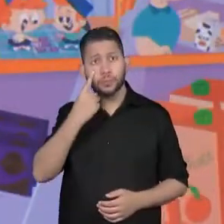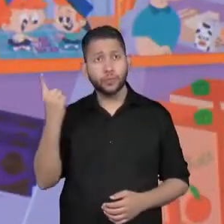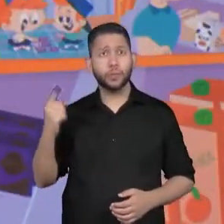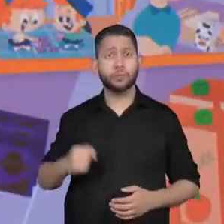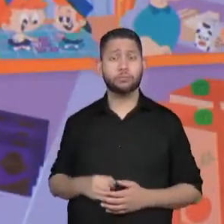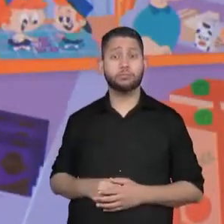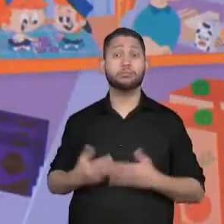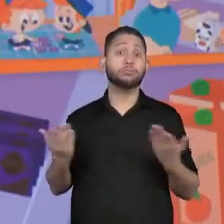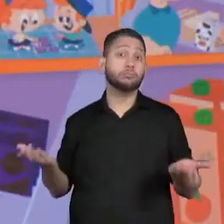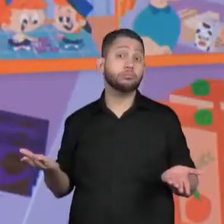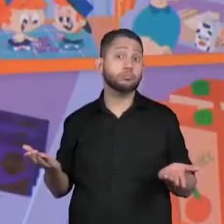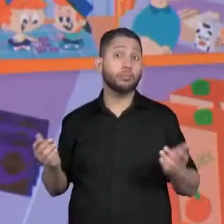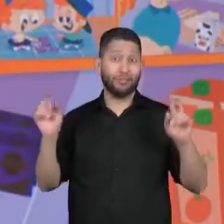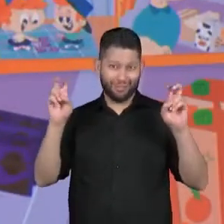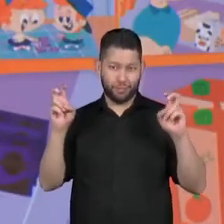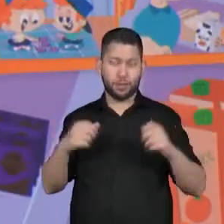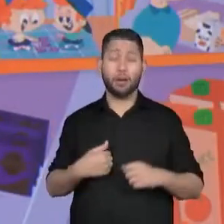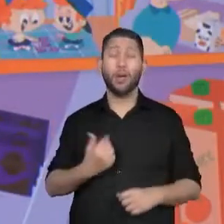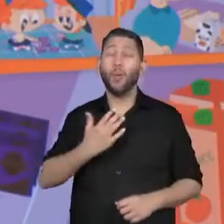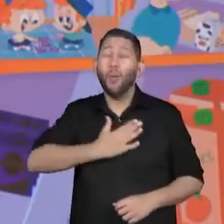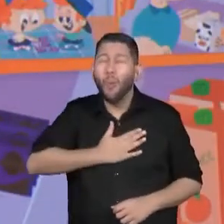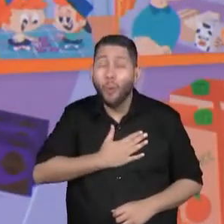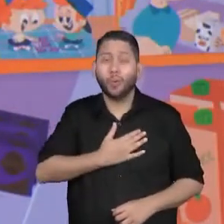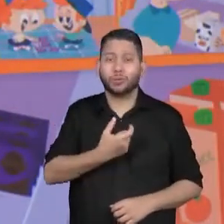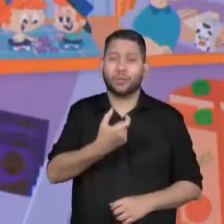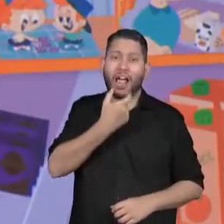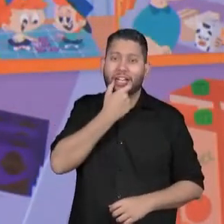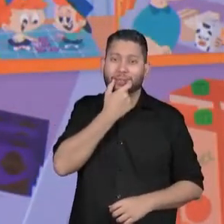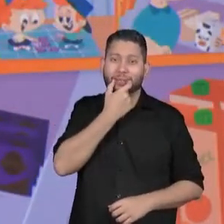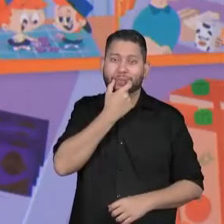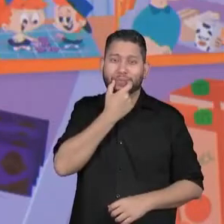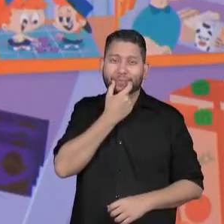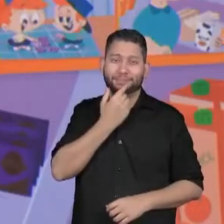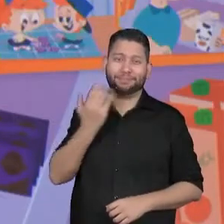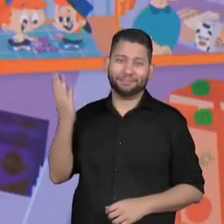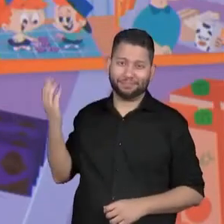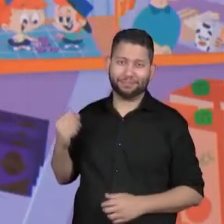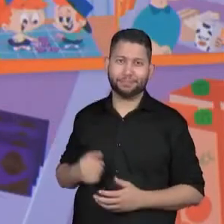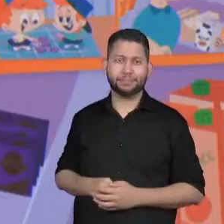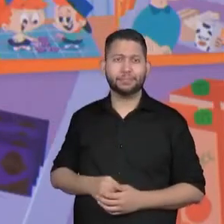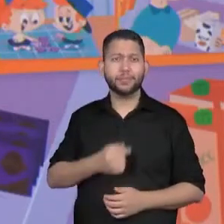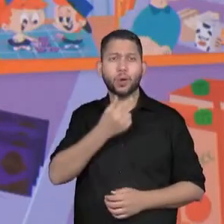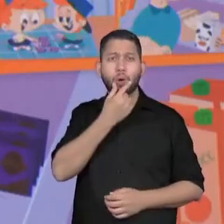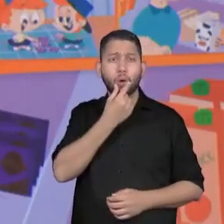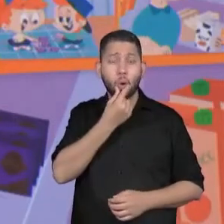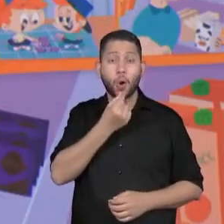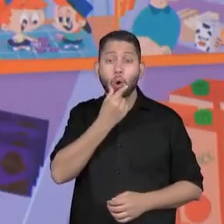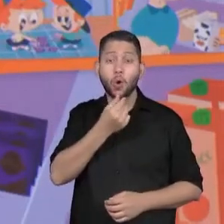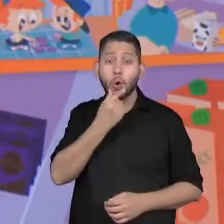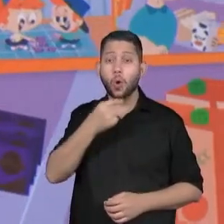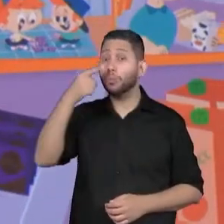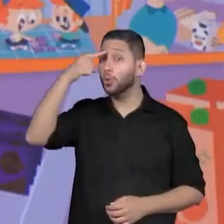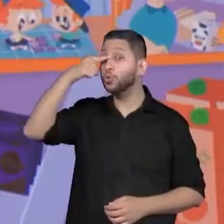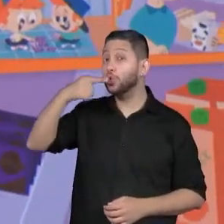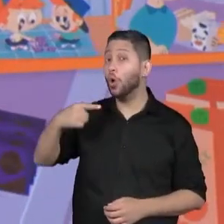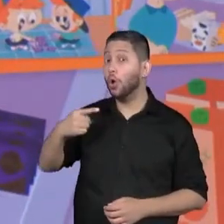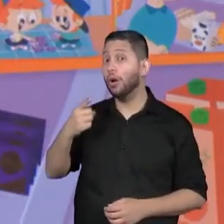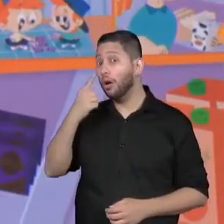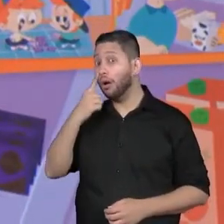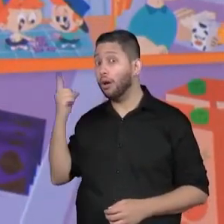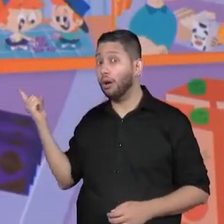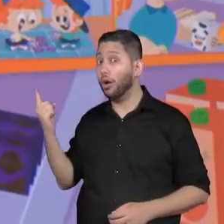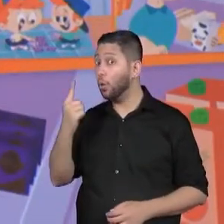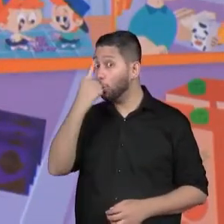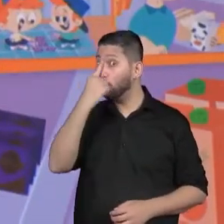de I like cookies, eu gosto de biscoitos. A gente tem o John, and he is at the supermarket. O